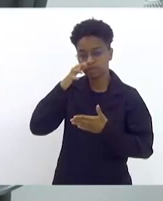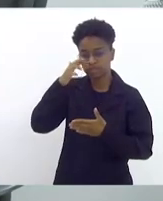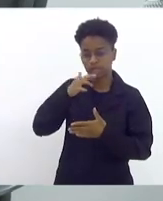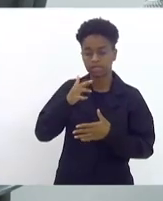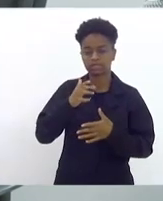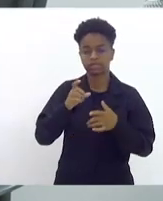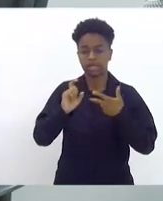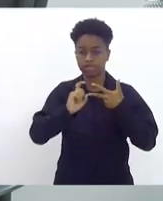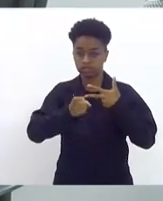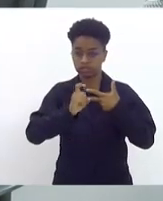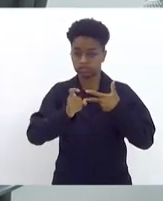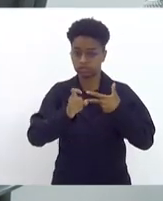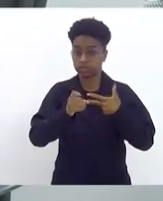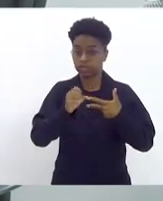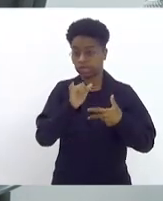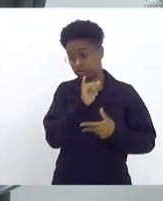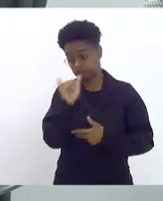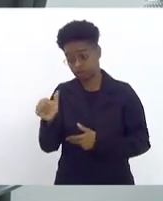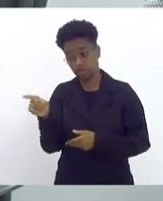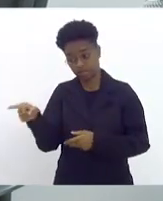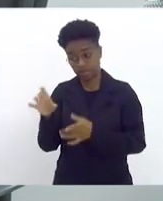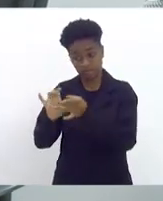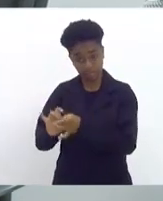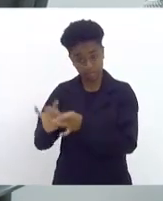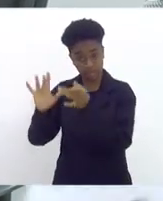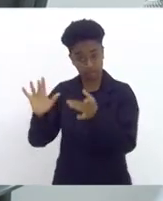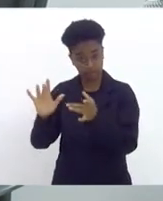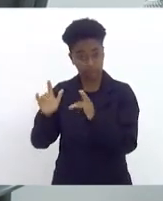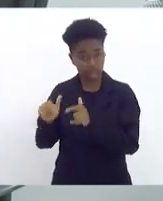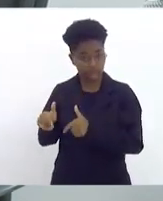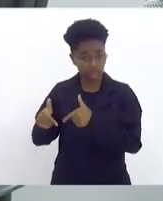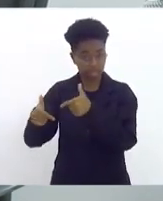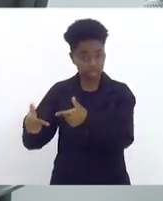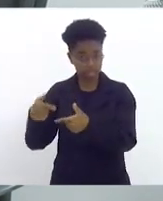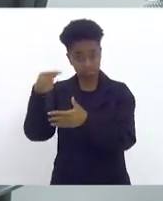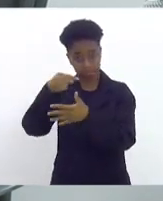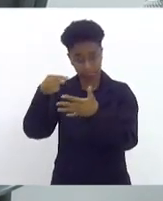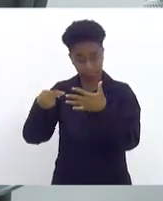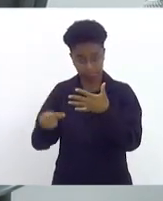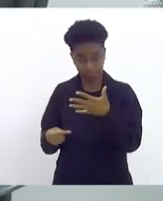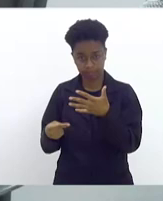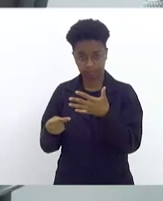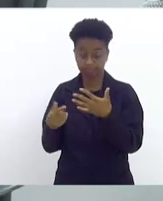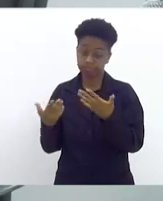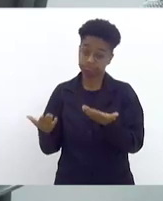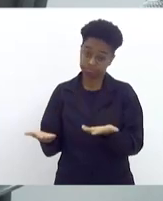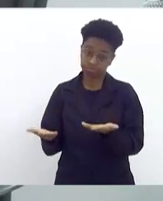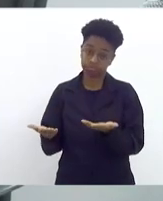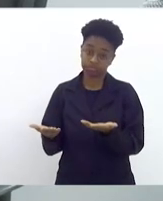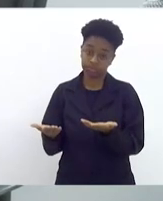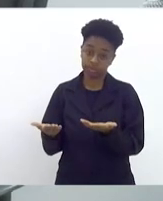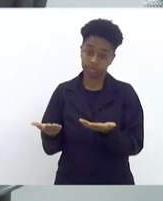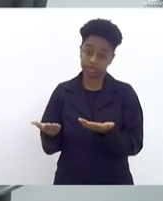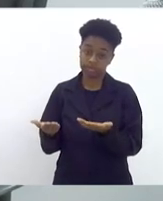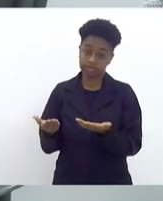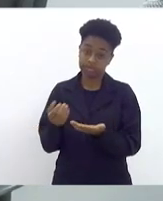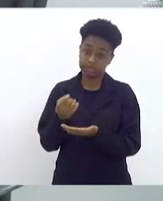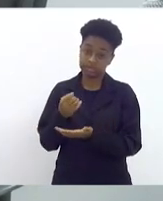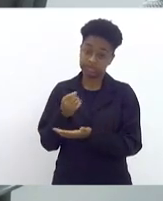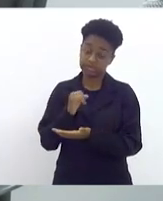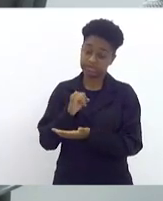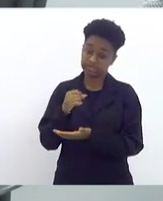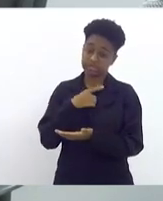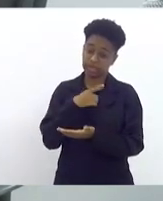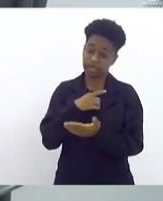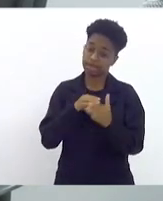dizer eu poder executivo que ele tá autorizado a praticar eventuais atos eventualmente mesmo tendo um vício